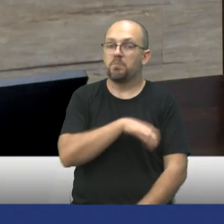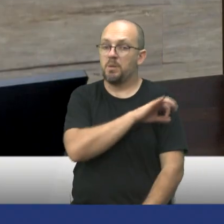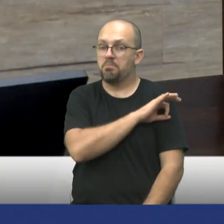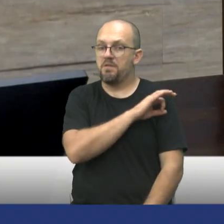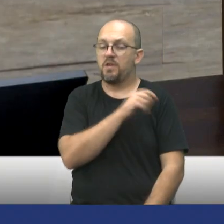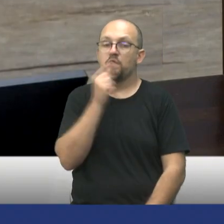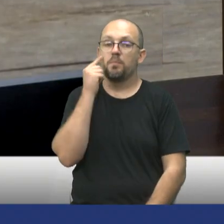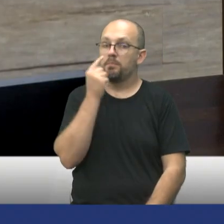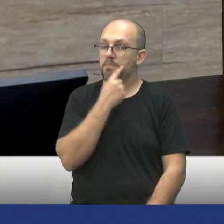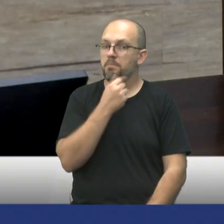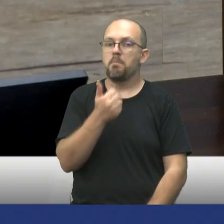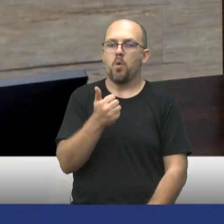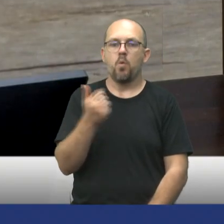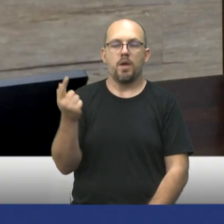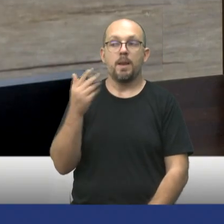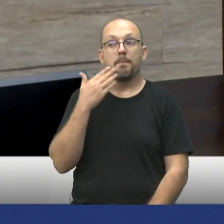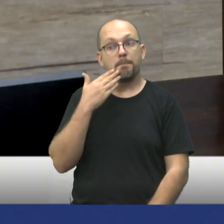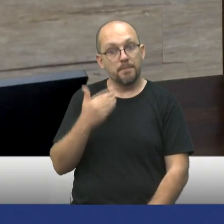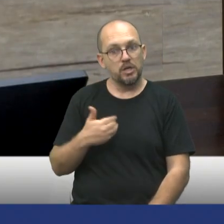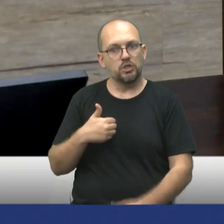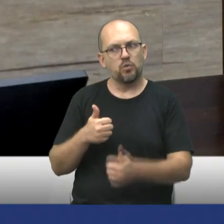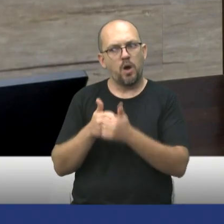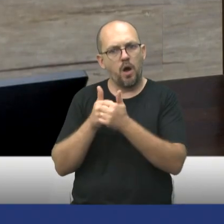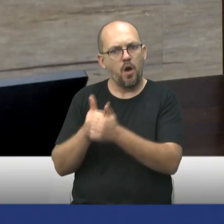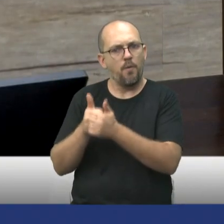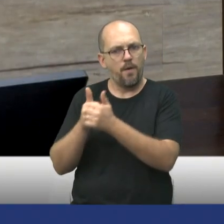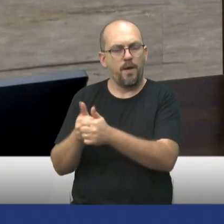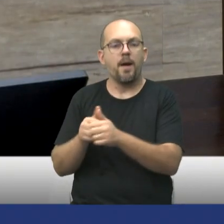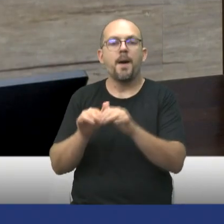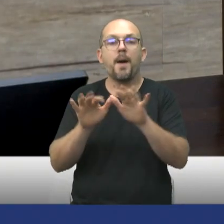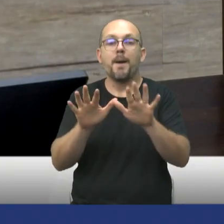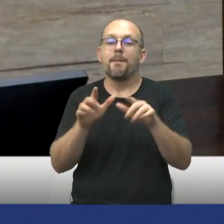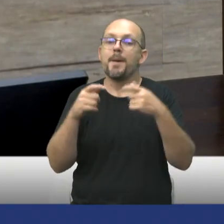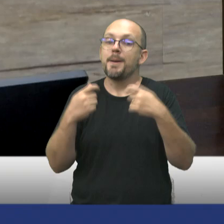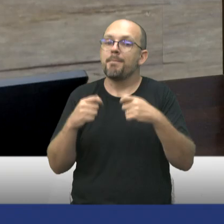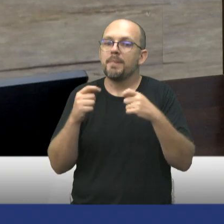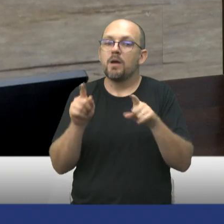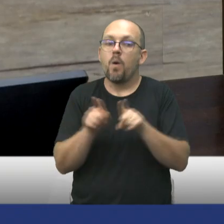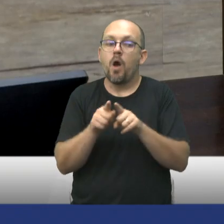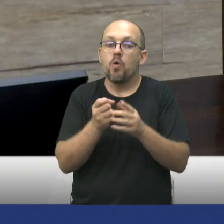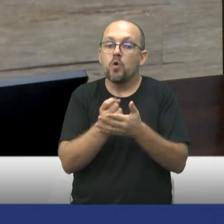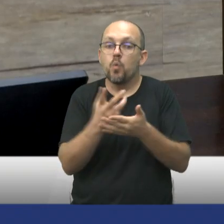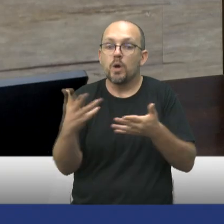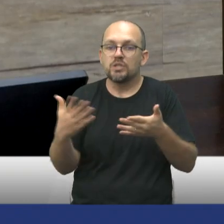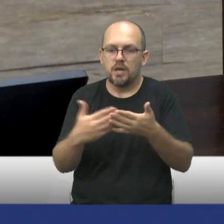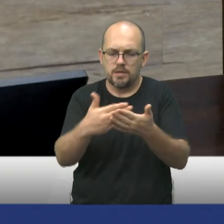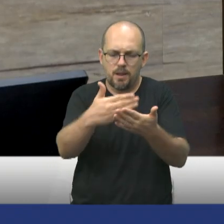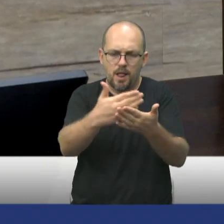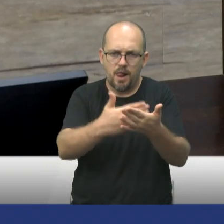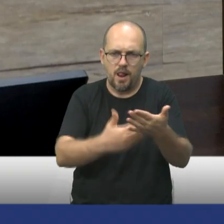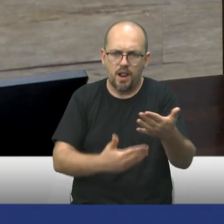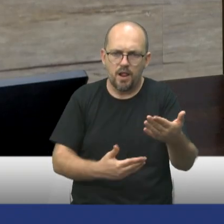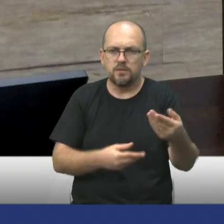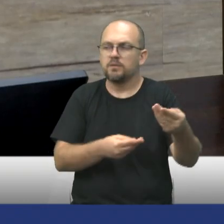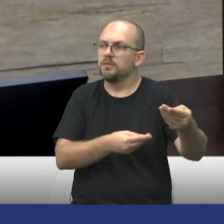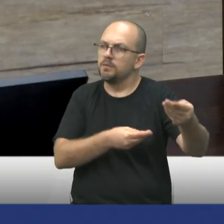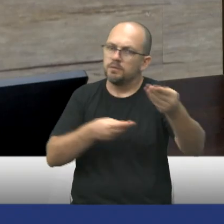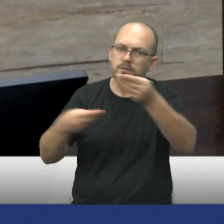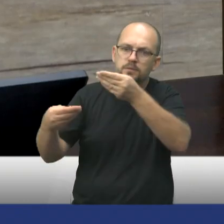gente fique atento, que acompanhe. Mas, assim, nós temos que estar com os números na mão, para poder levar a